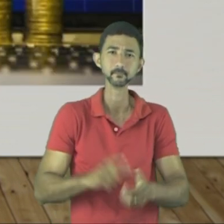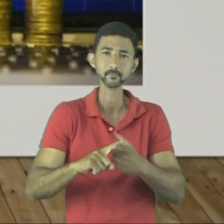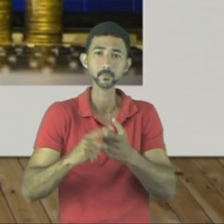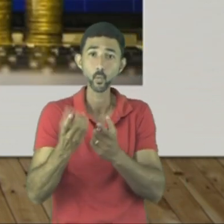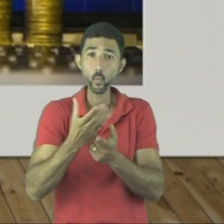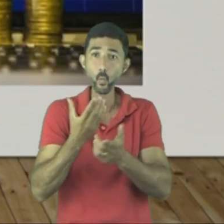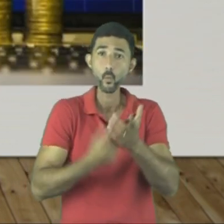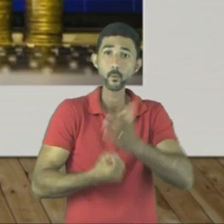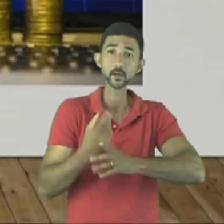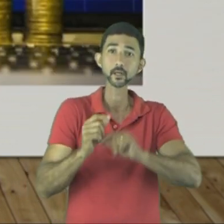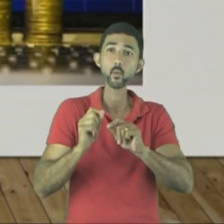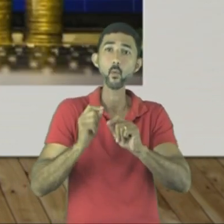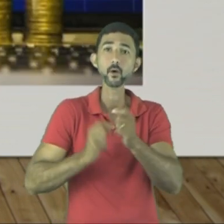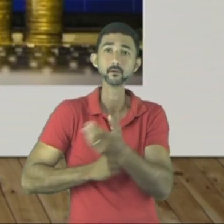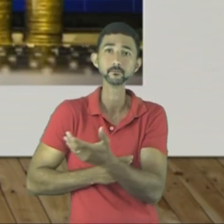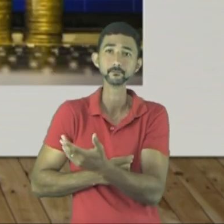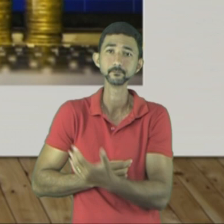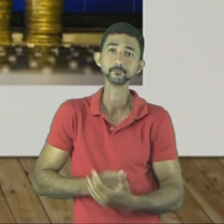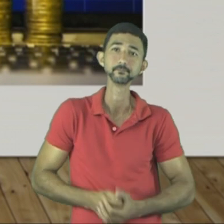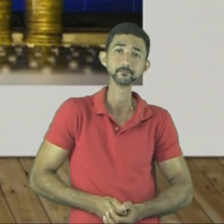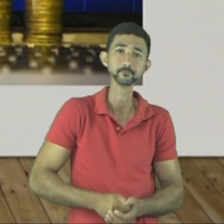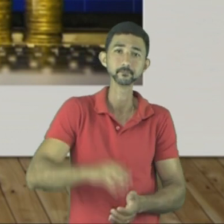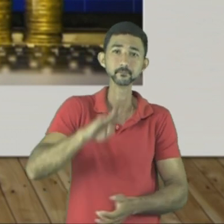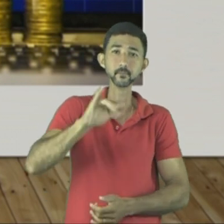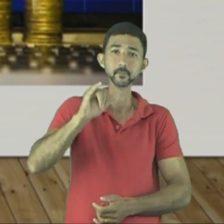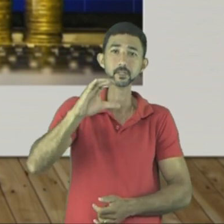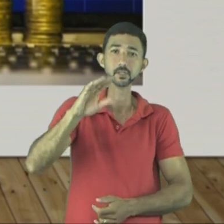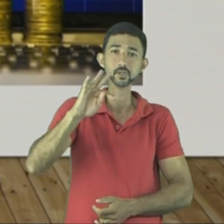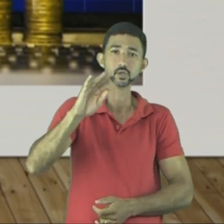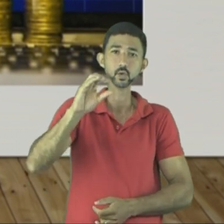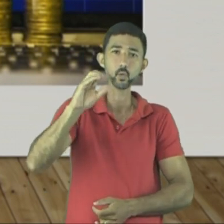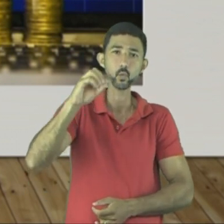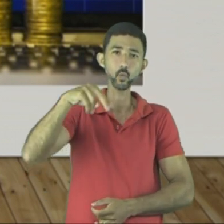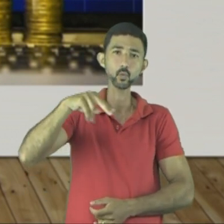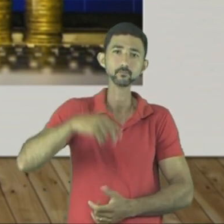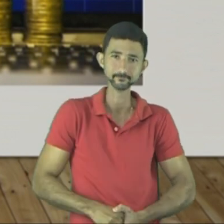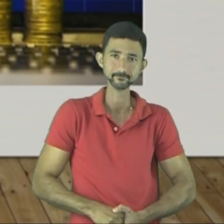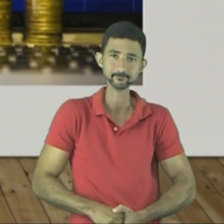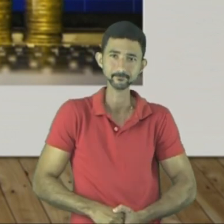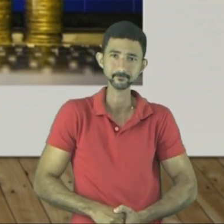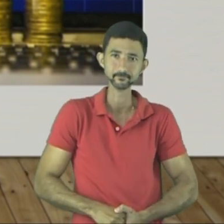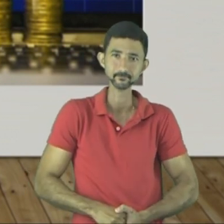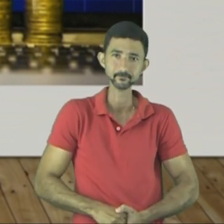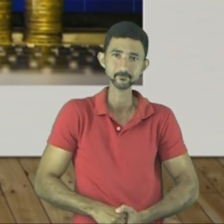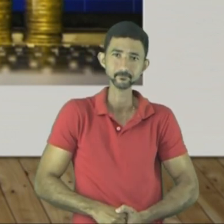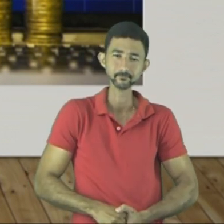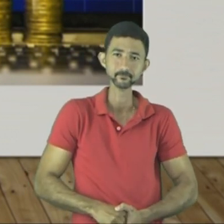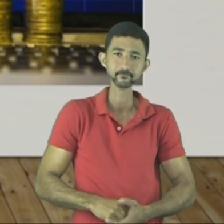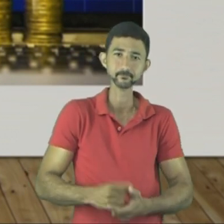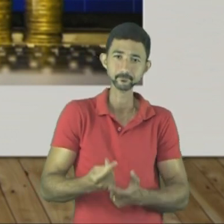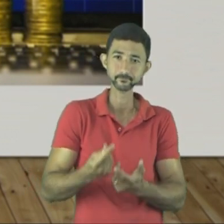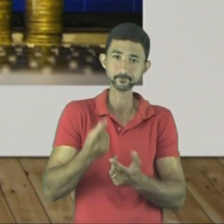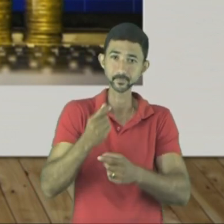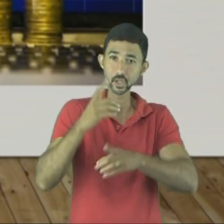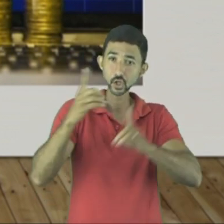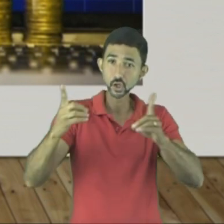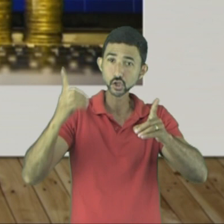mais conhecida até o momento é o Bitcoin, né? Eu acho que todo mundo já ouviu falar aí, né? Ou a maioria. Bitcoin é uma moeda